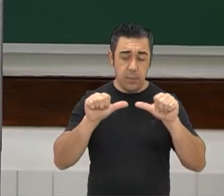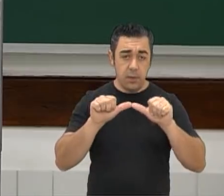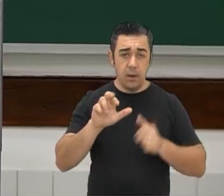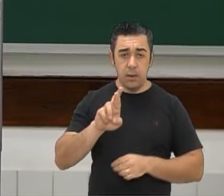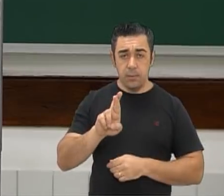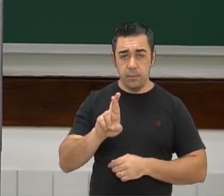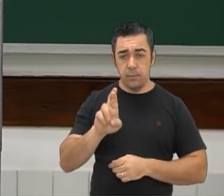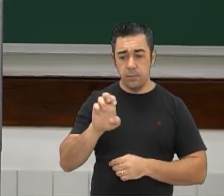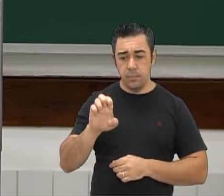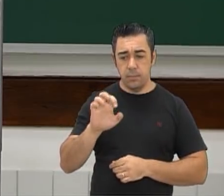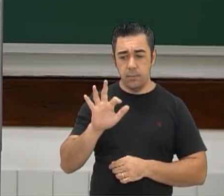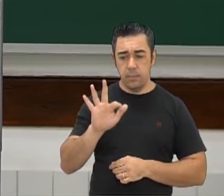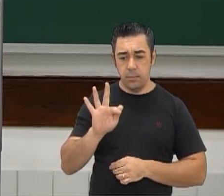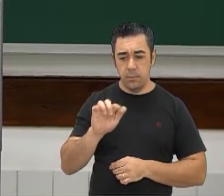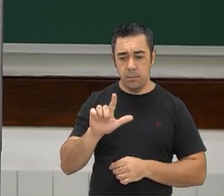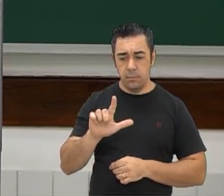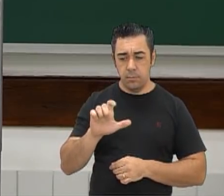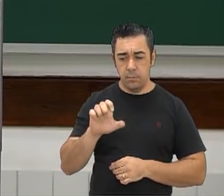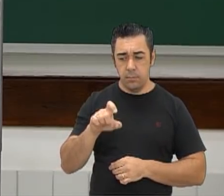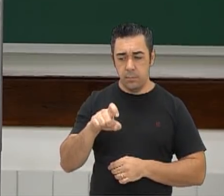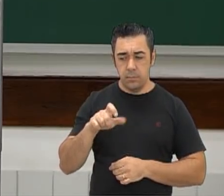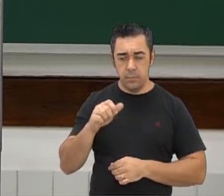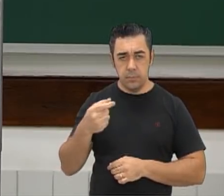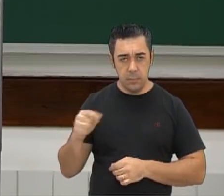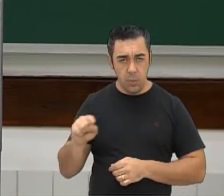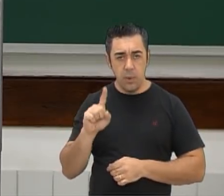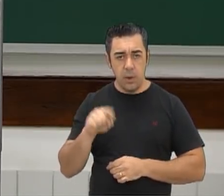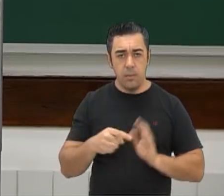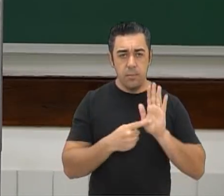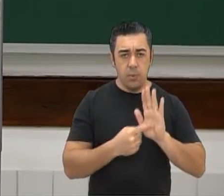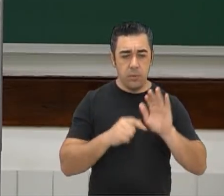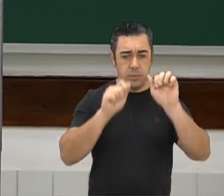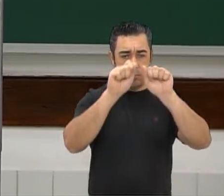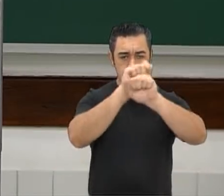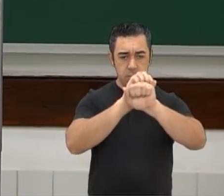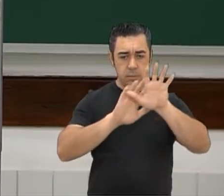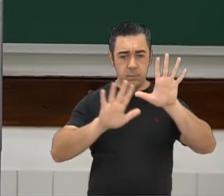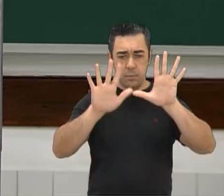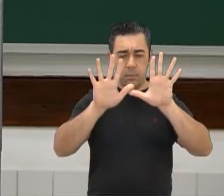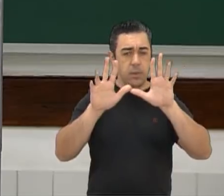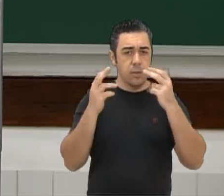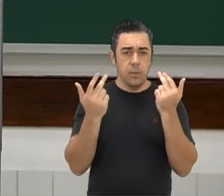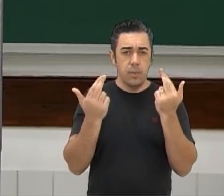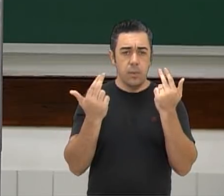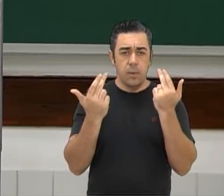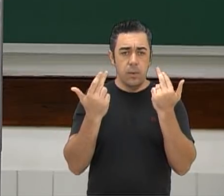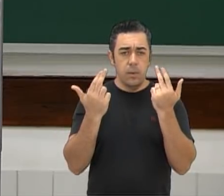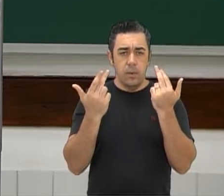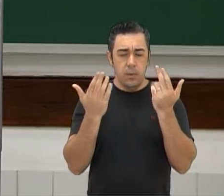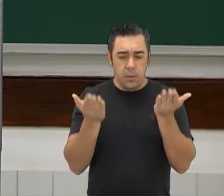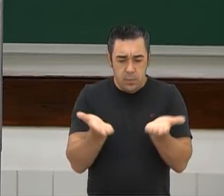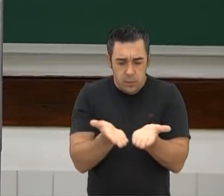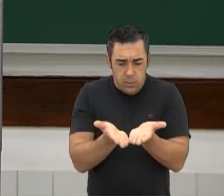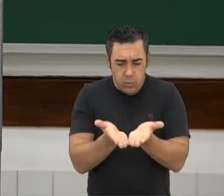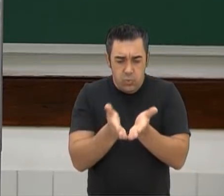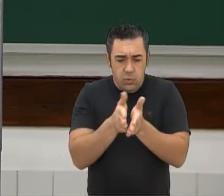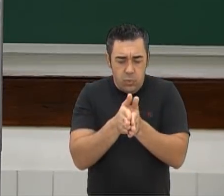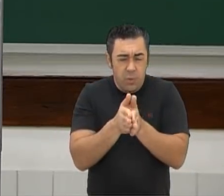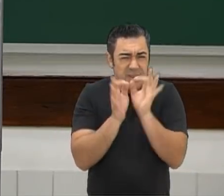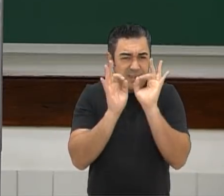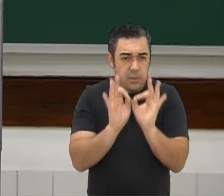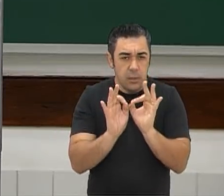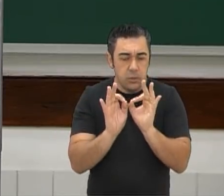reflexão, aquela que fica o reflexo da figura quando a gente consegue fazer a dobra dela exatamente no